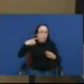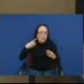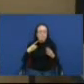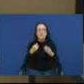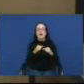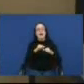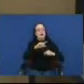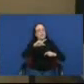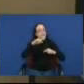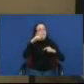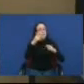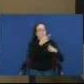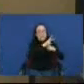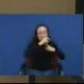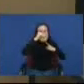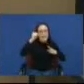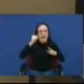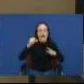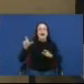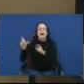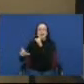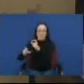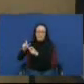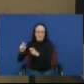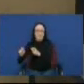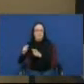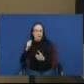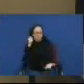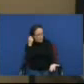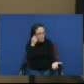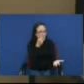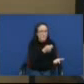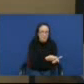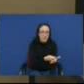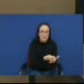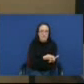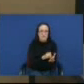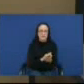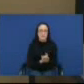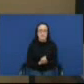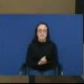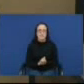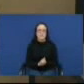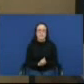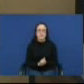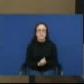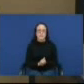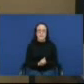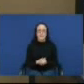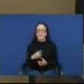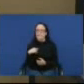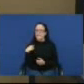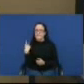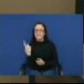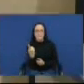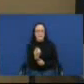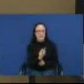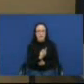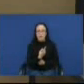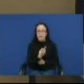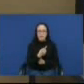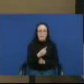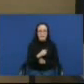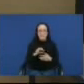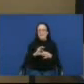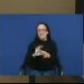de causa. Quando ganharem o processo, aí o advogado ganha a sua parcela também. Nós não podemos